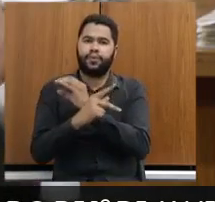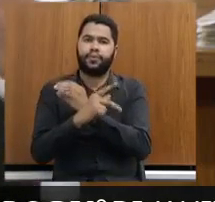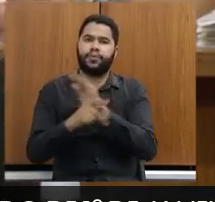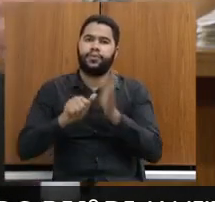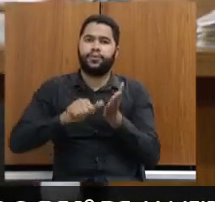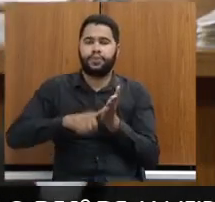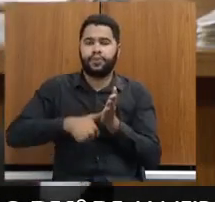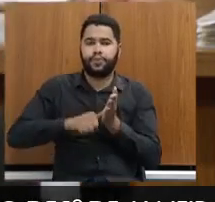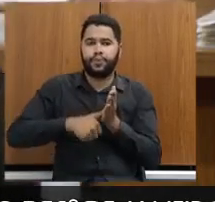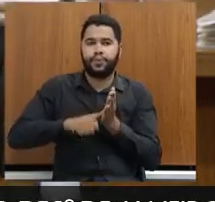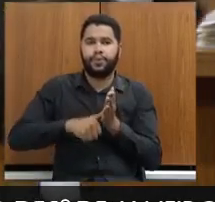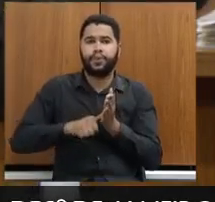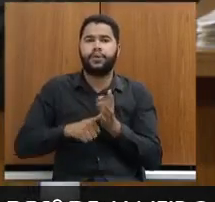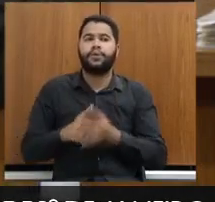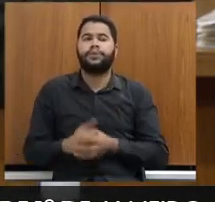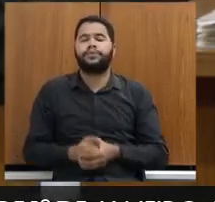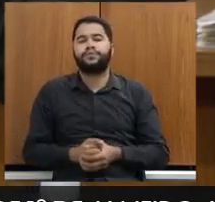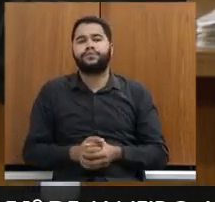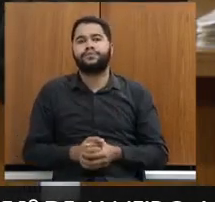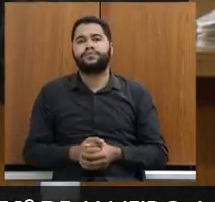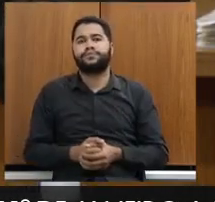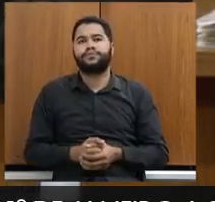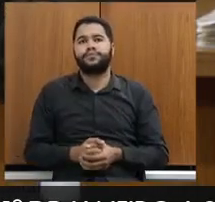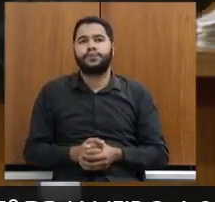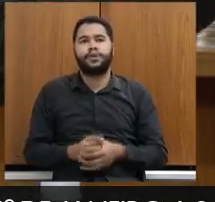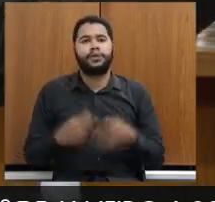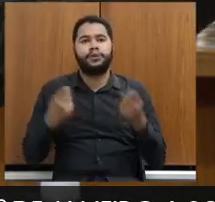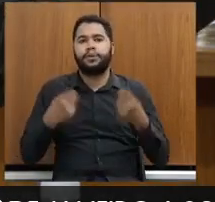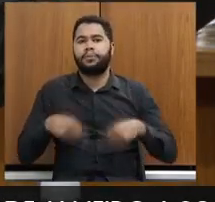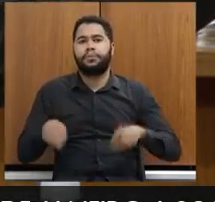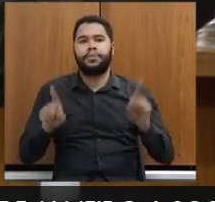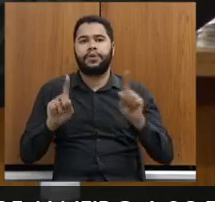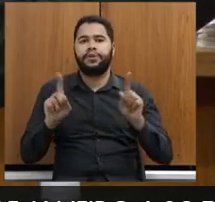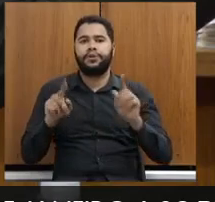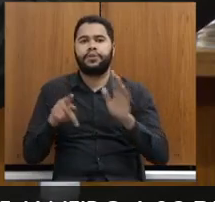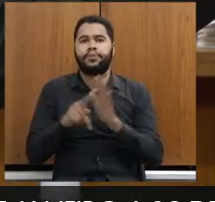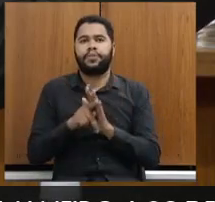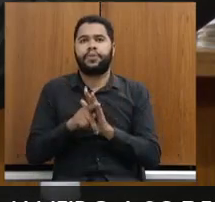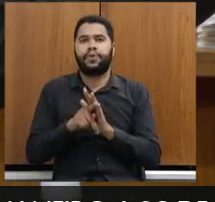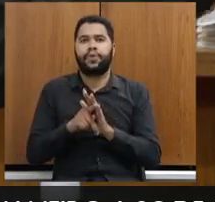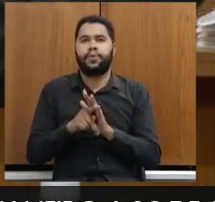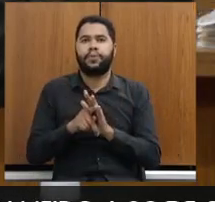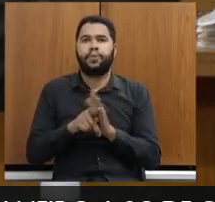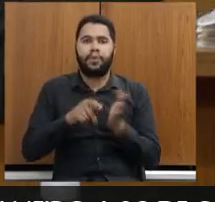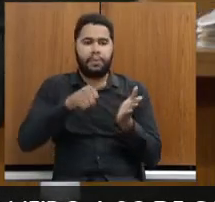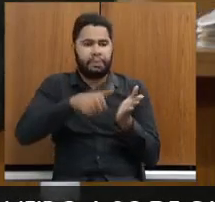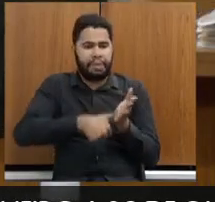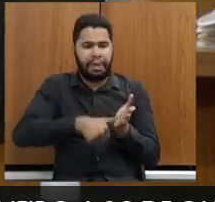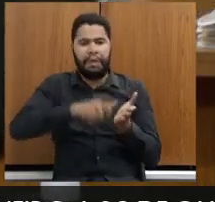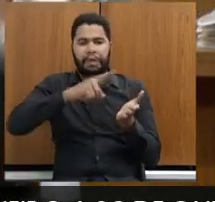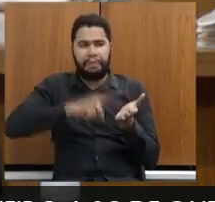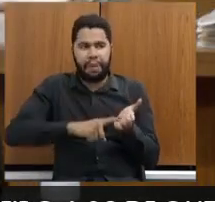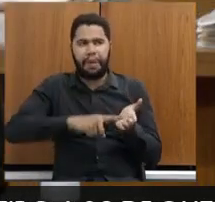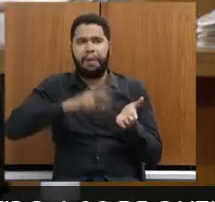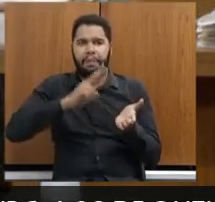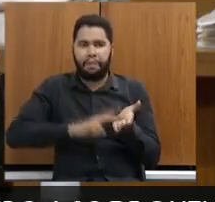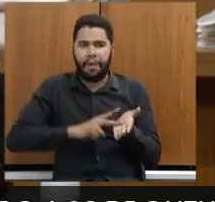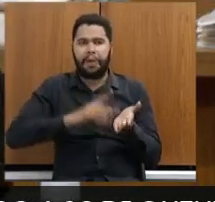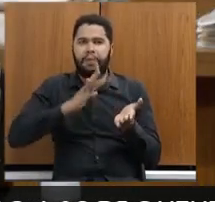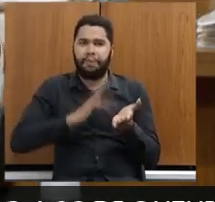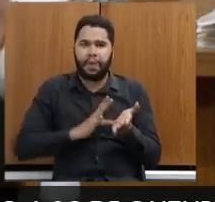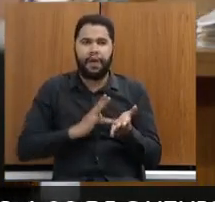sua identidade um ponto de coleta ele não vai precisar mais fazer um tinta amento da mão ele não vai precisar mais a